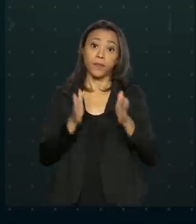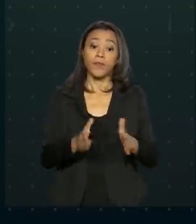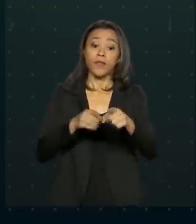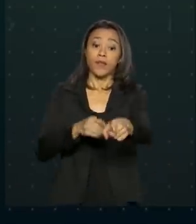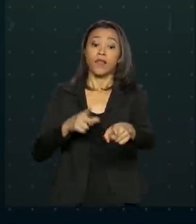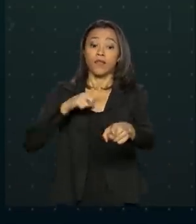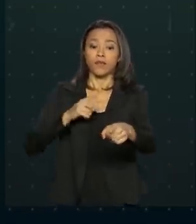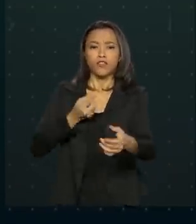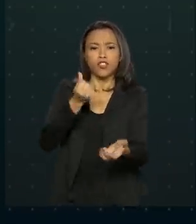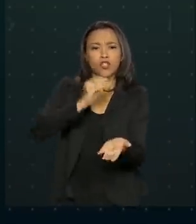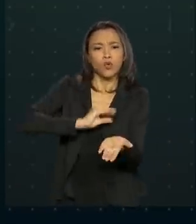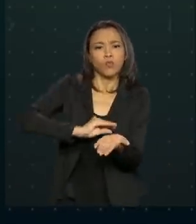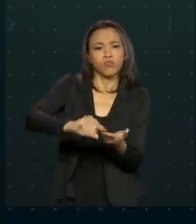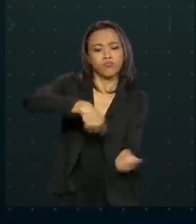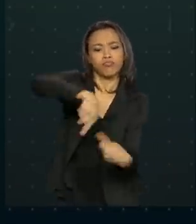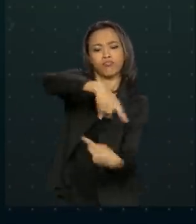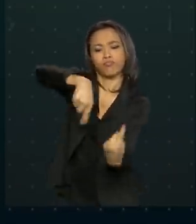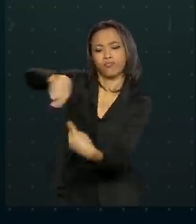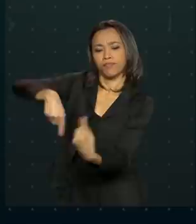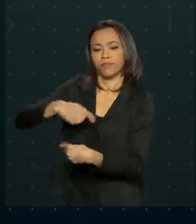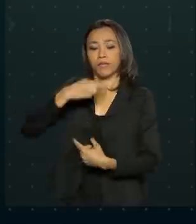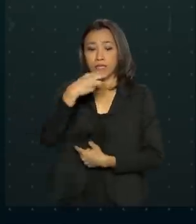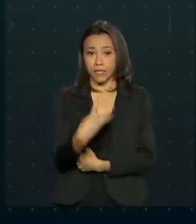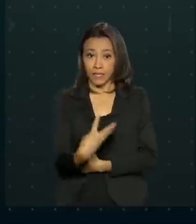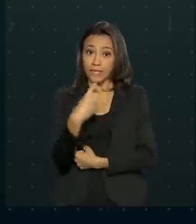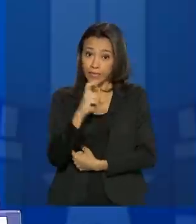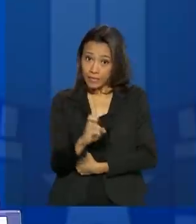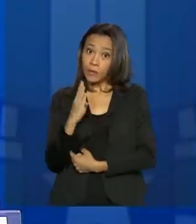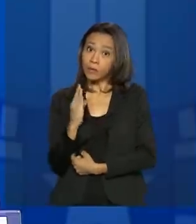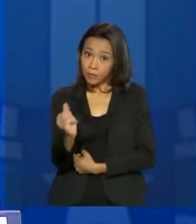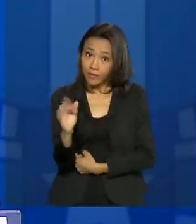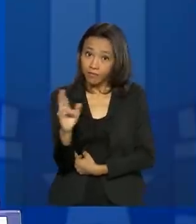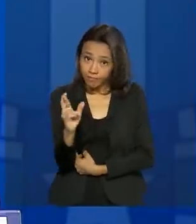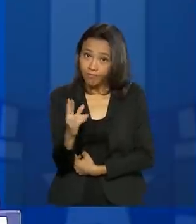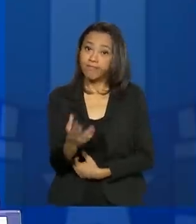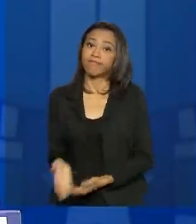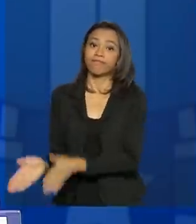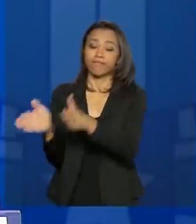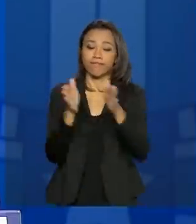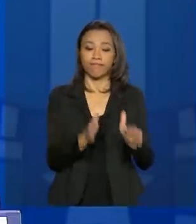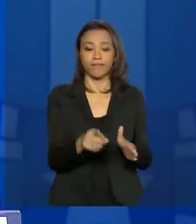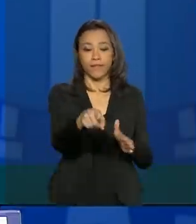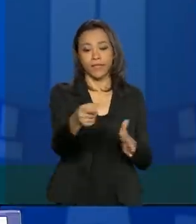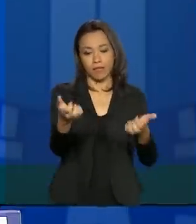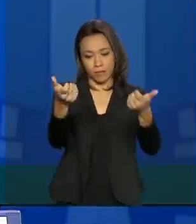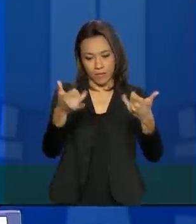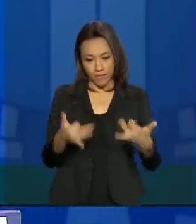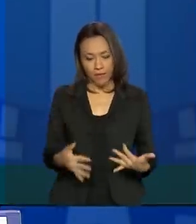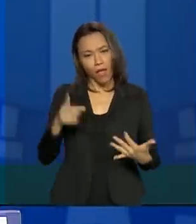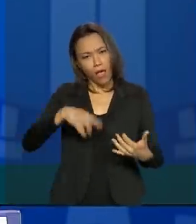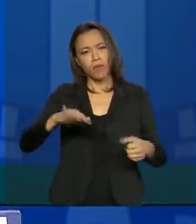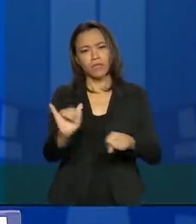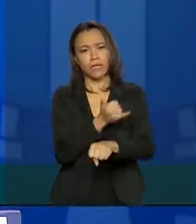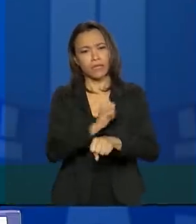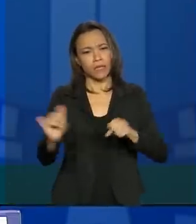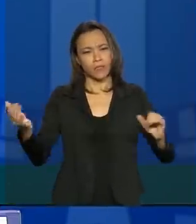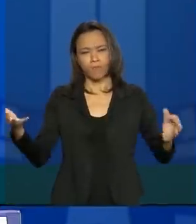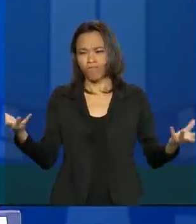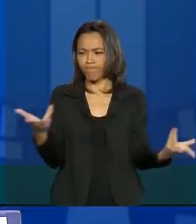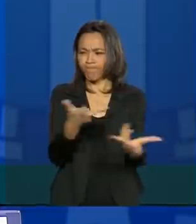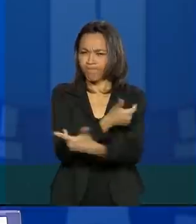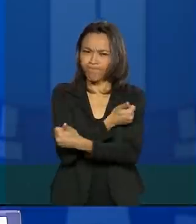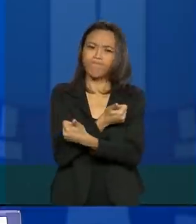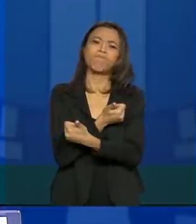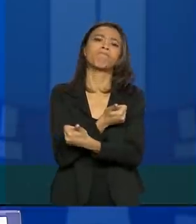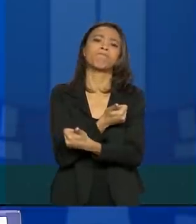injetados 35 bilhões de reais na economia a medida de alta efetividade e vem no